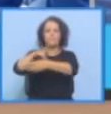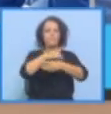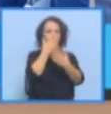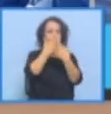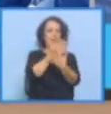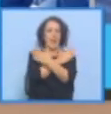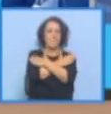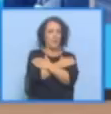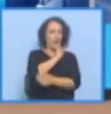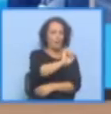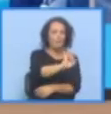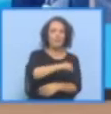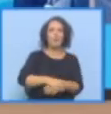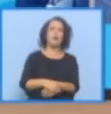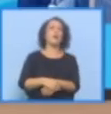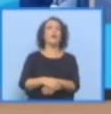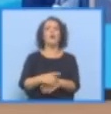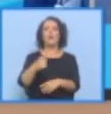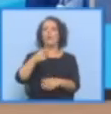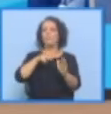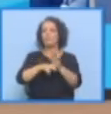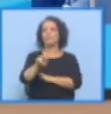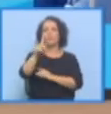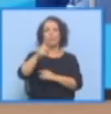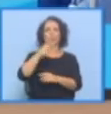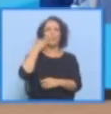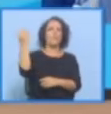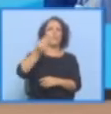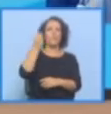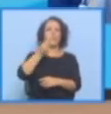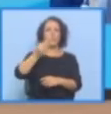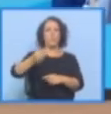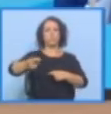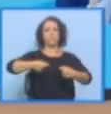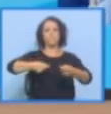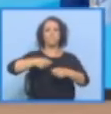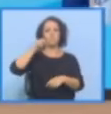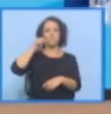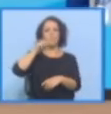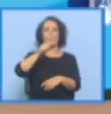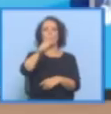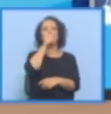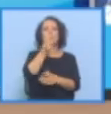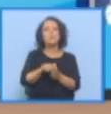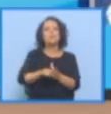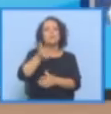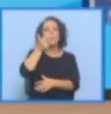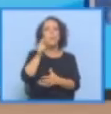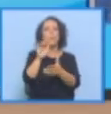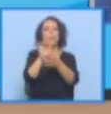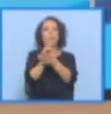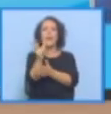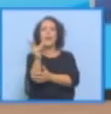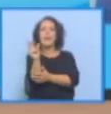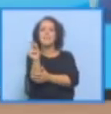a uma garrafeira famosa lá da zona de espumantes, que era de um casal amigo,